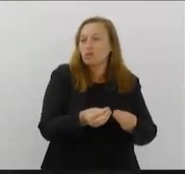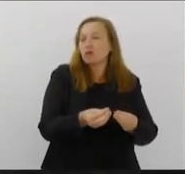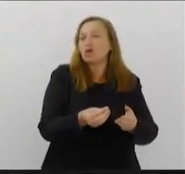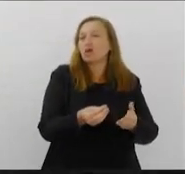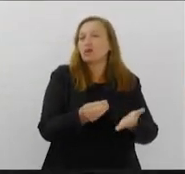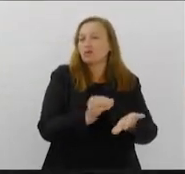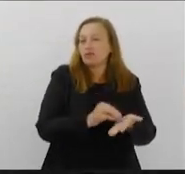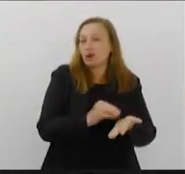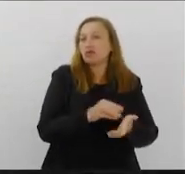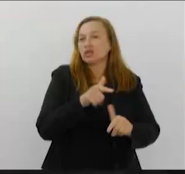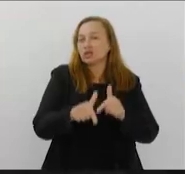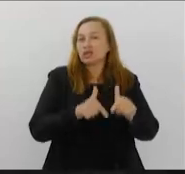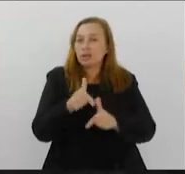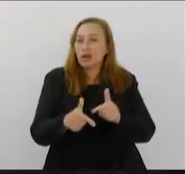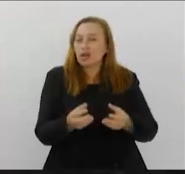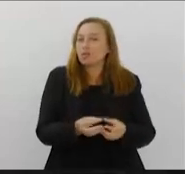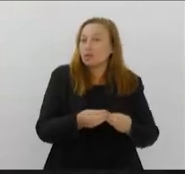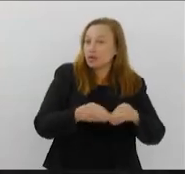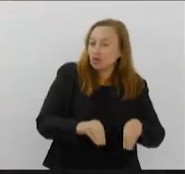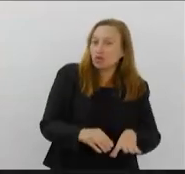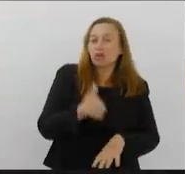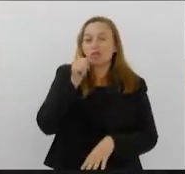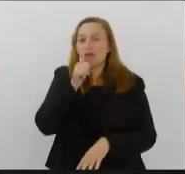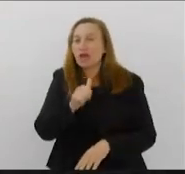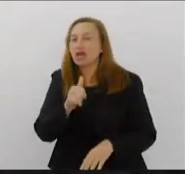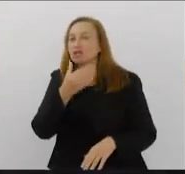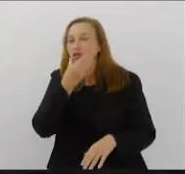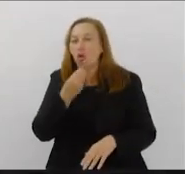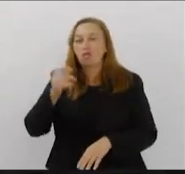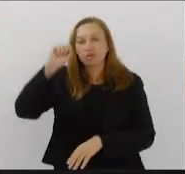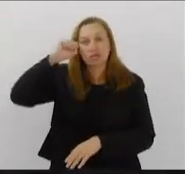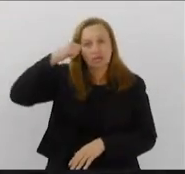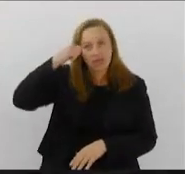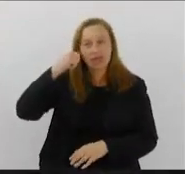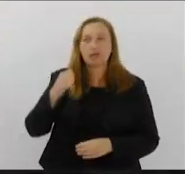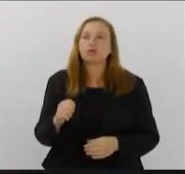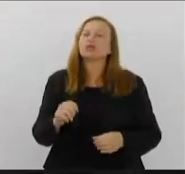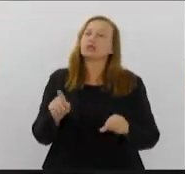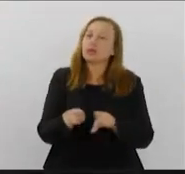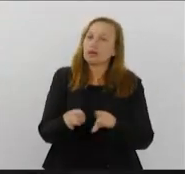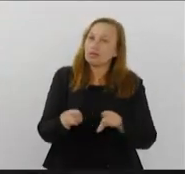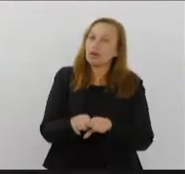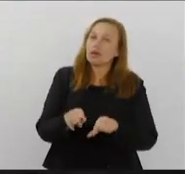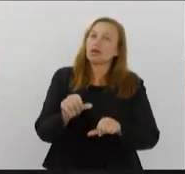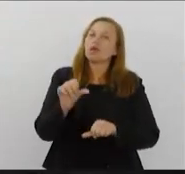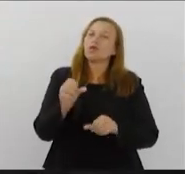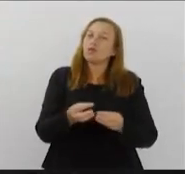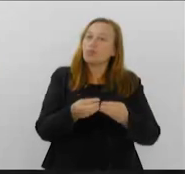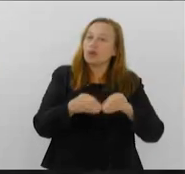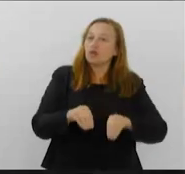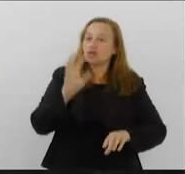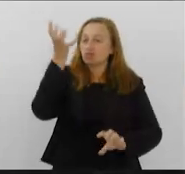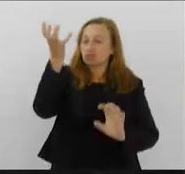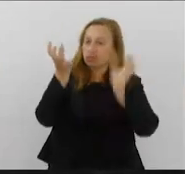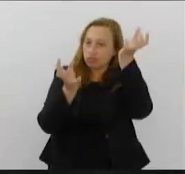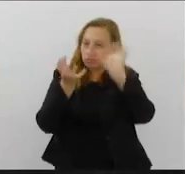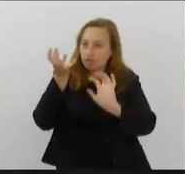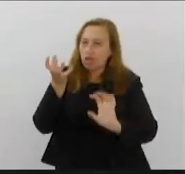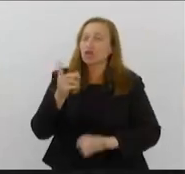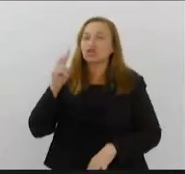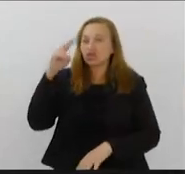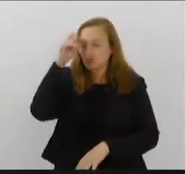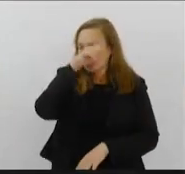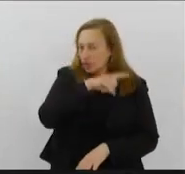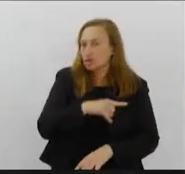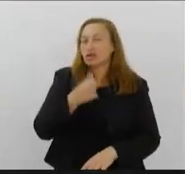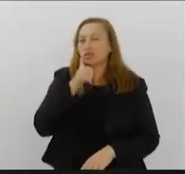periféricas, onde esses eventos climáticos extremos afetam especialmente a continuidade dessas mulheres no mercado de trabalho,